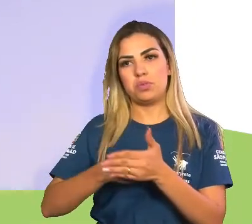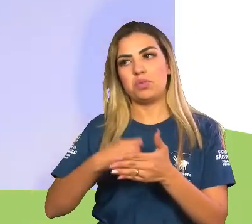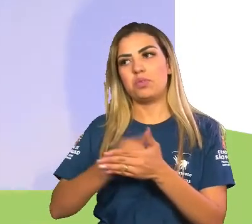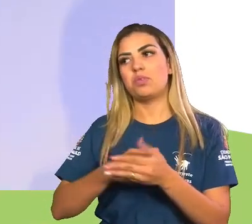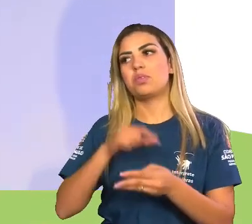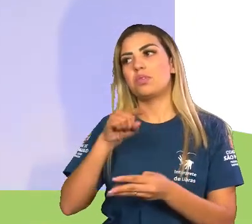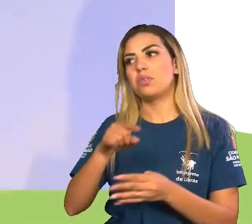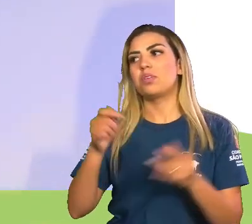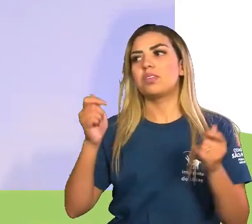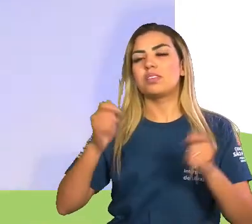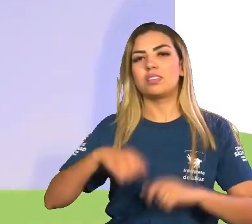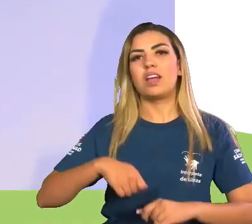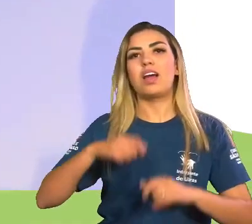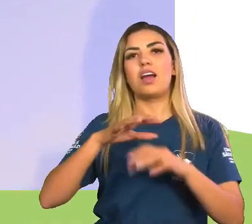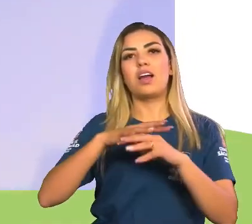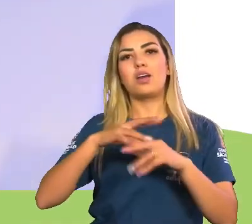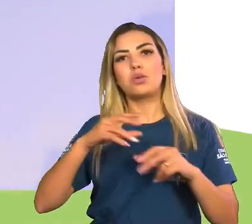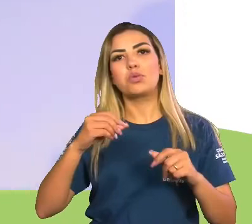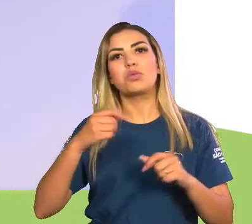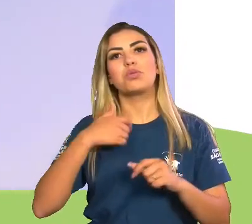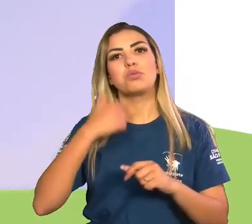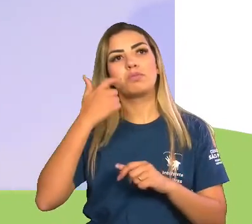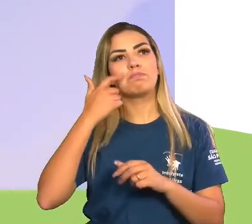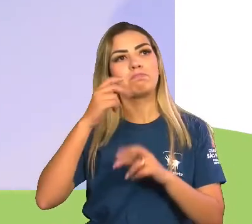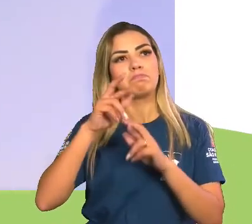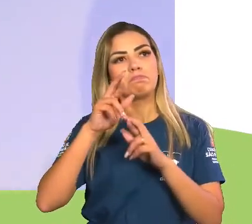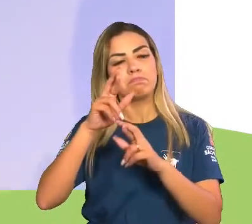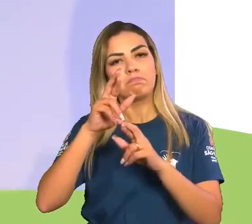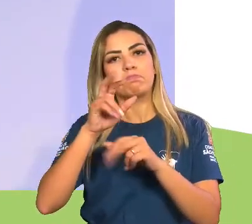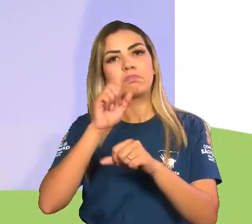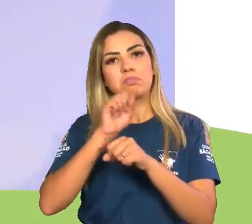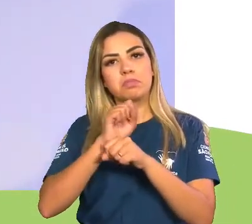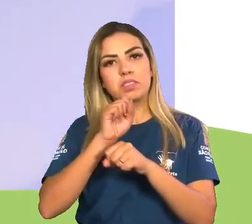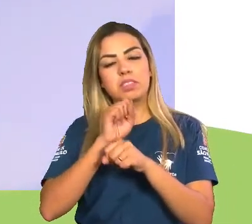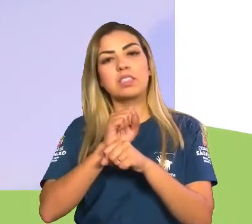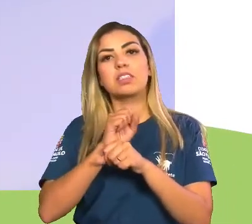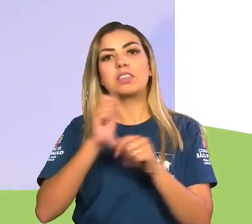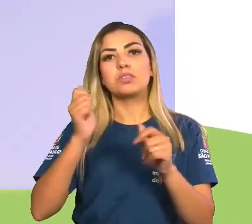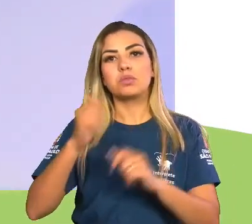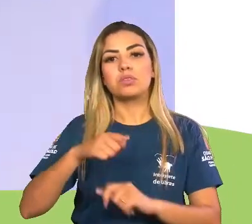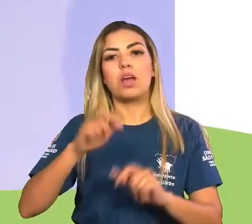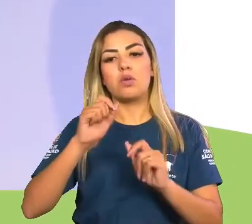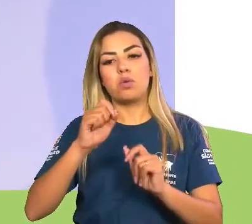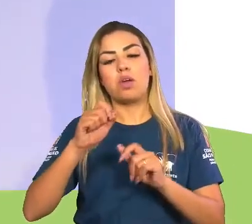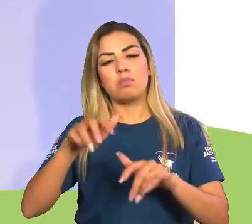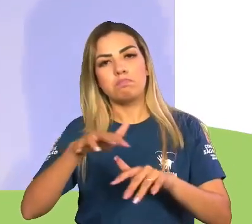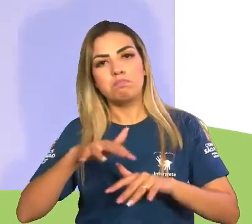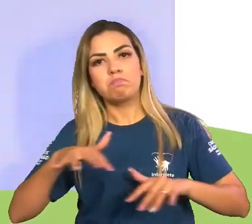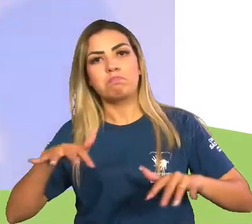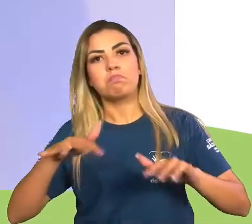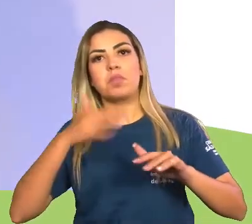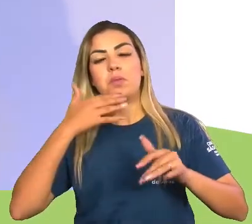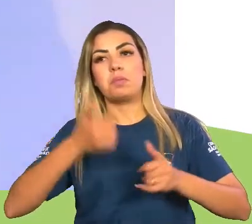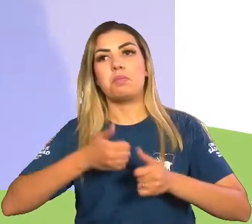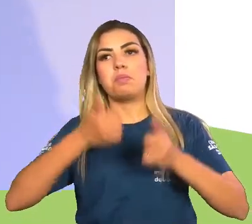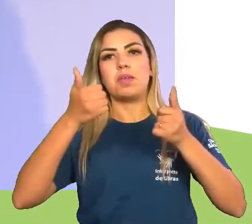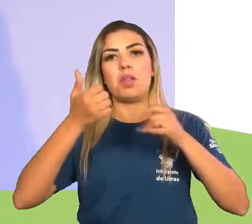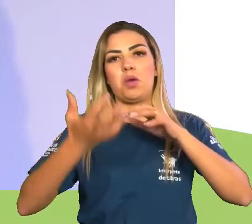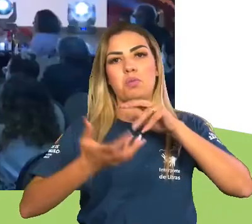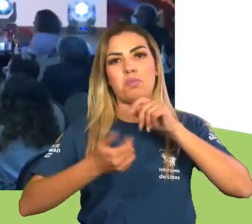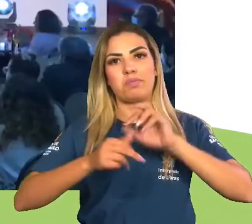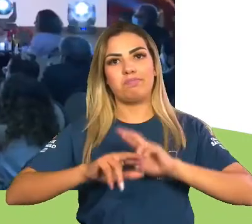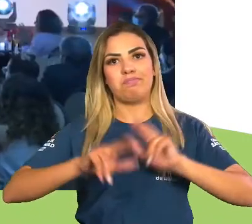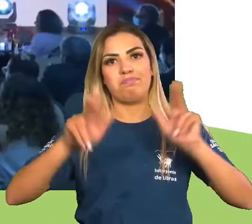minha cura e a minha visão de esperança e liberdade para que as coisas sejam melhores nesse mundo. Muito obrigado.